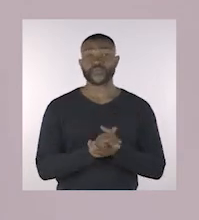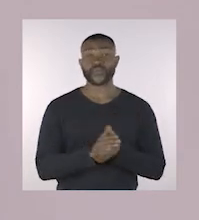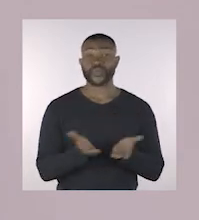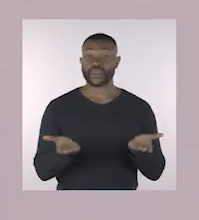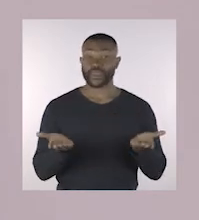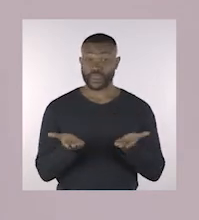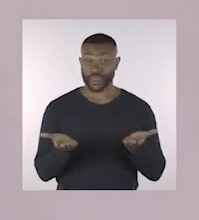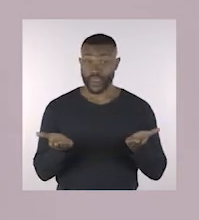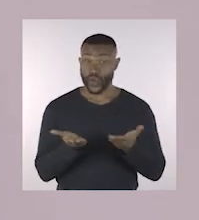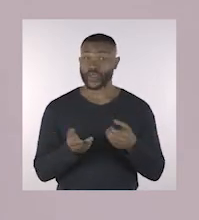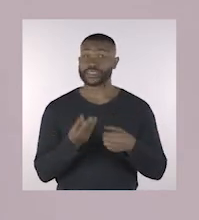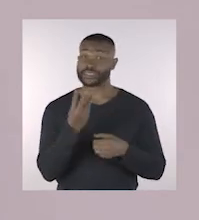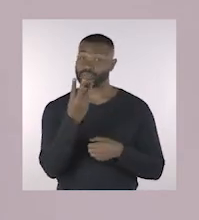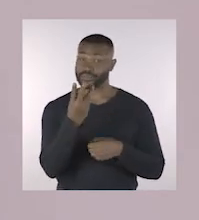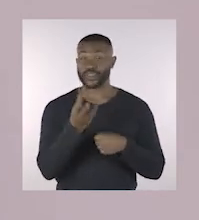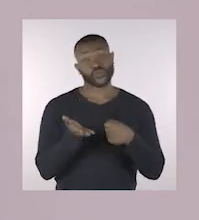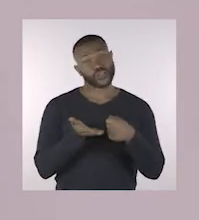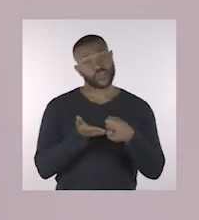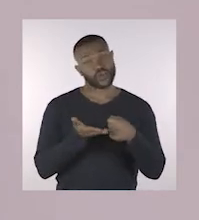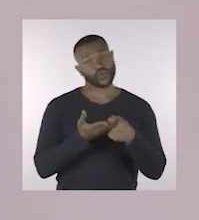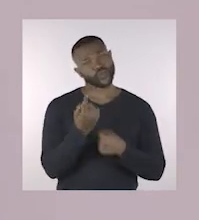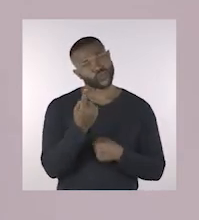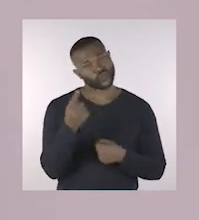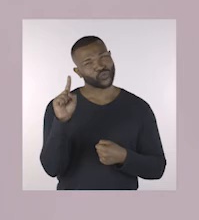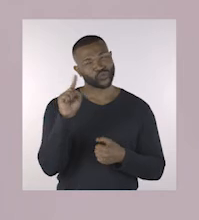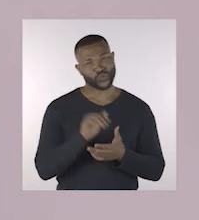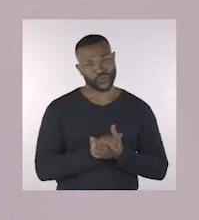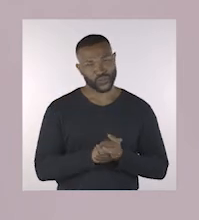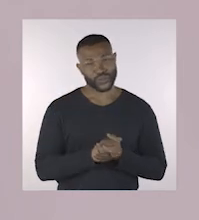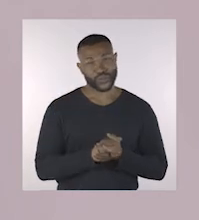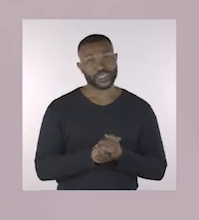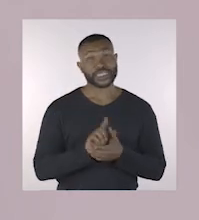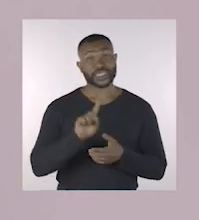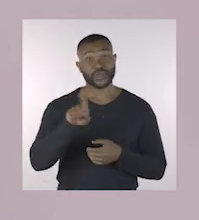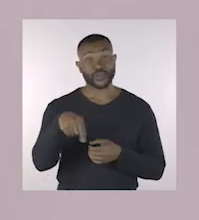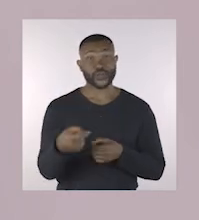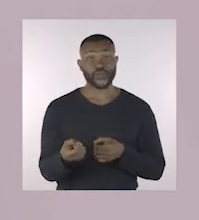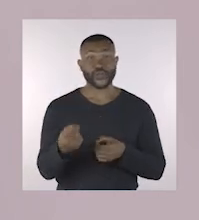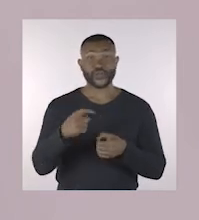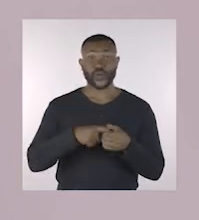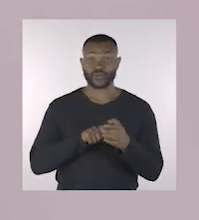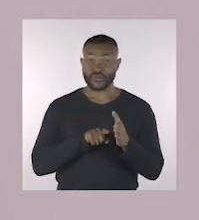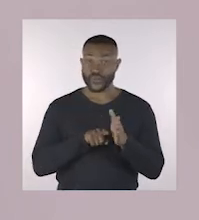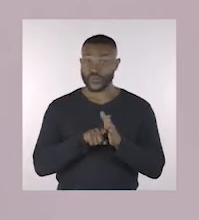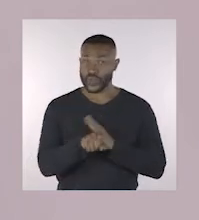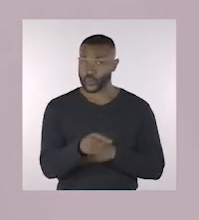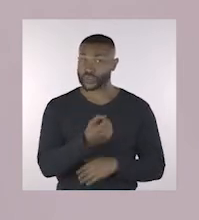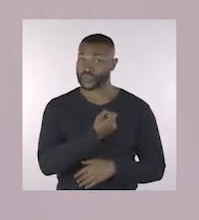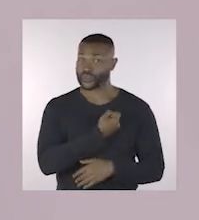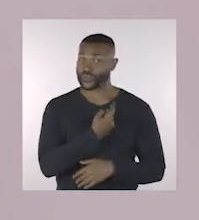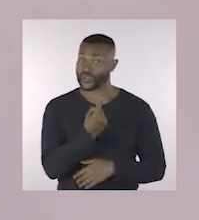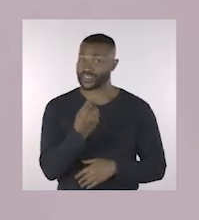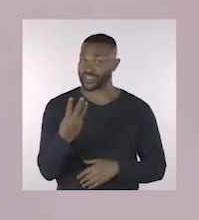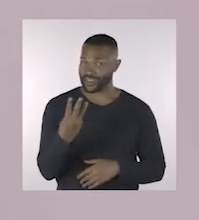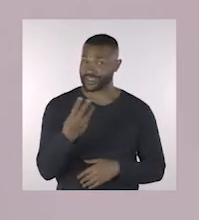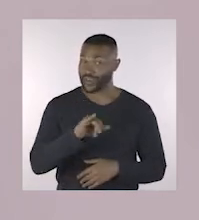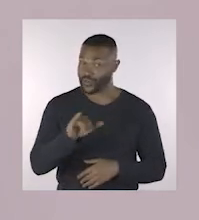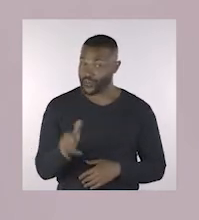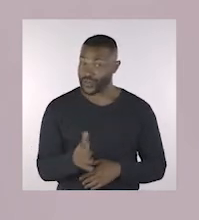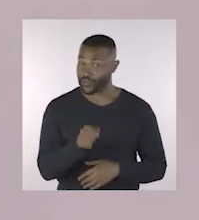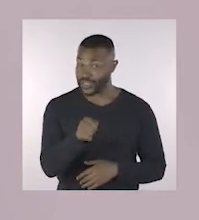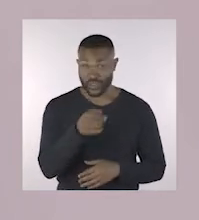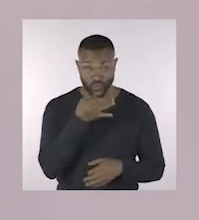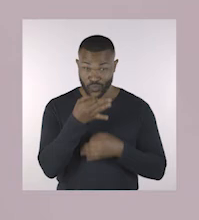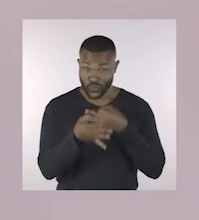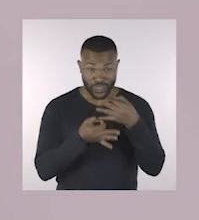agora nós vamos para o nosso terceiro intervalo terceiro e último intervalo e Voltaremos com a pergunta de número